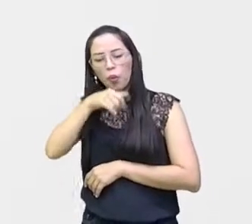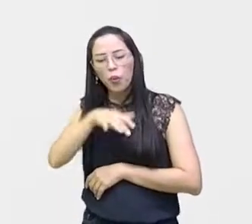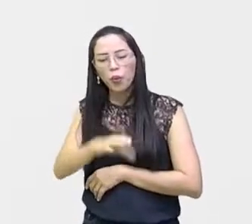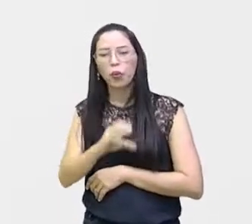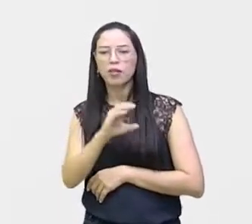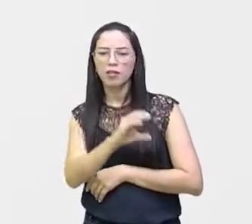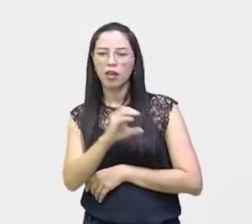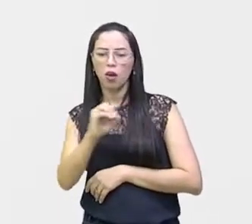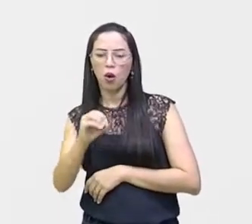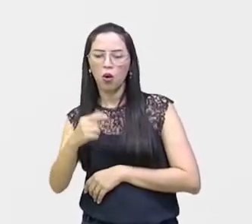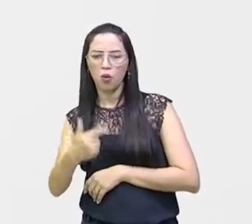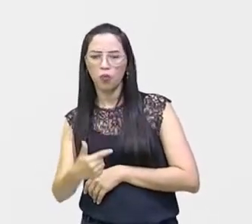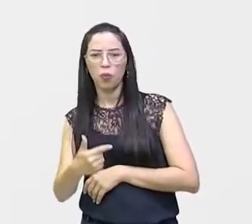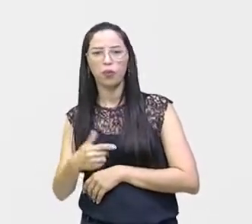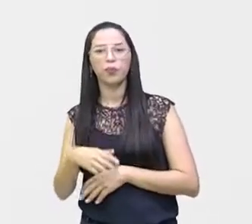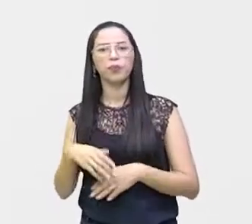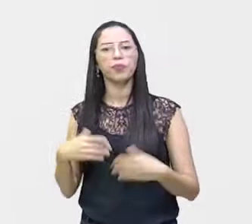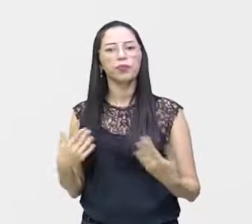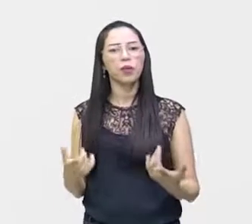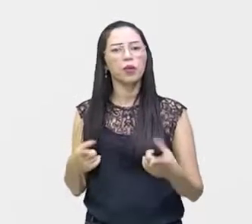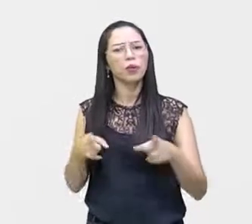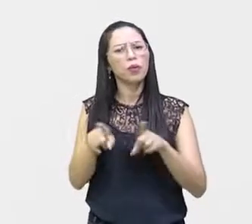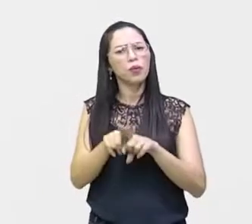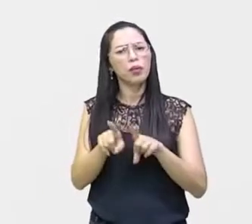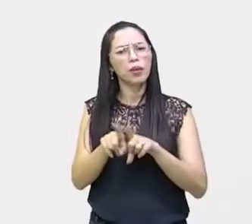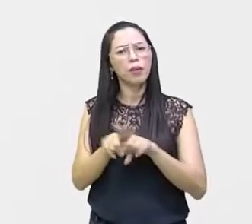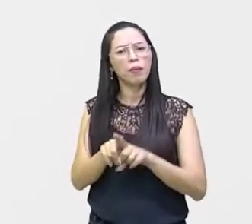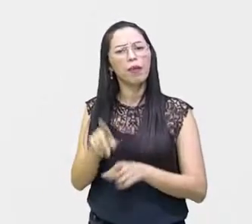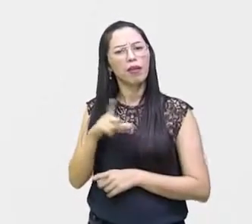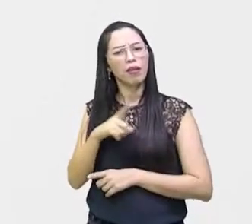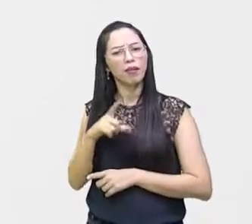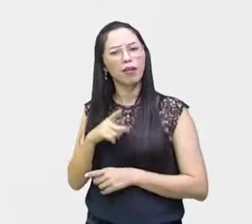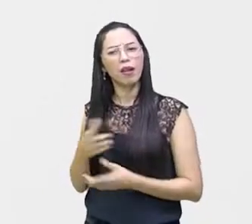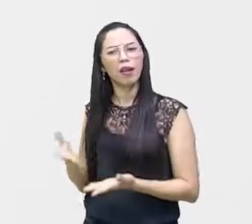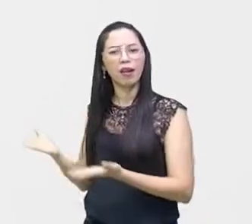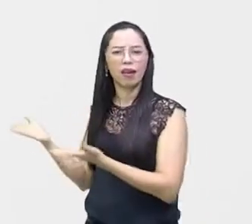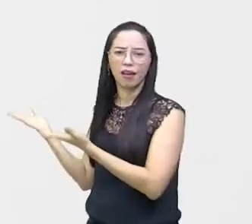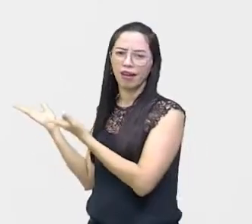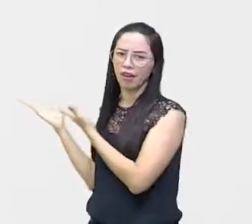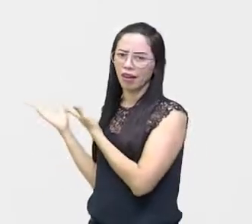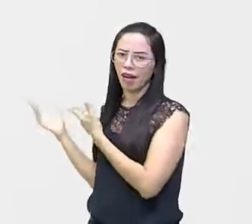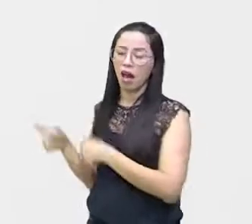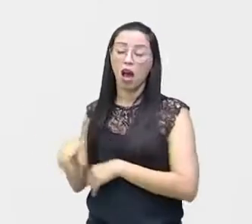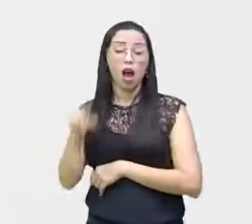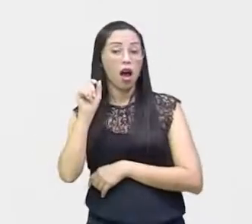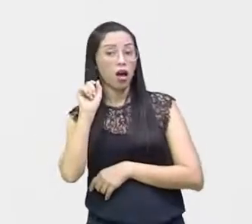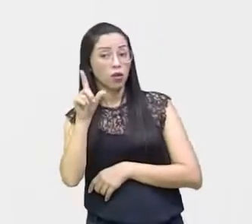Nós vimos também que na fechada existem essas 2 vias. A azul, que é responsável